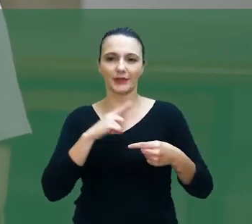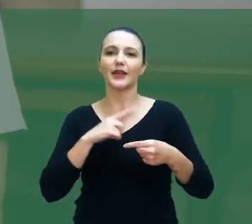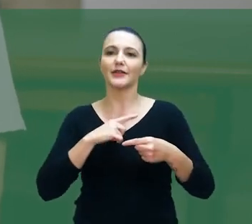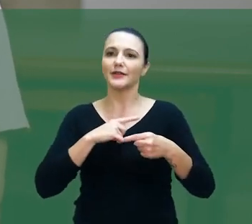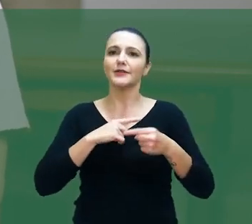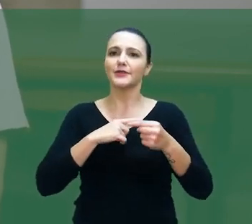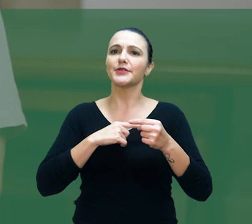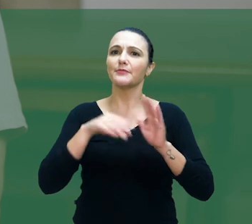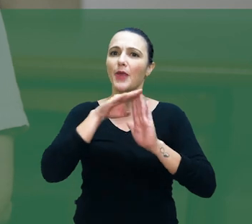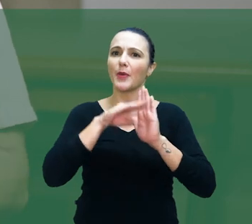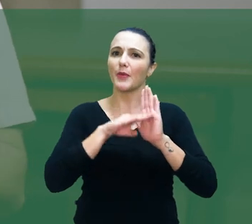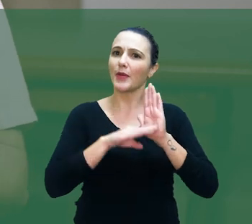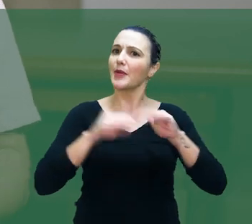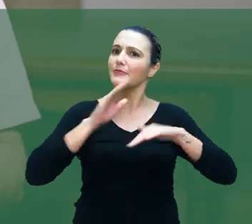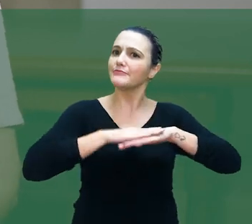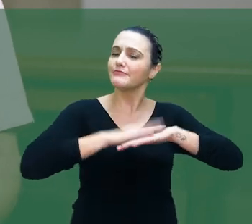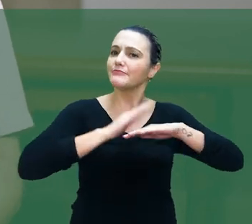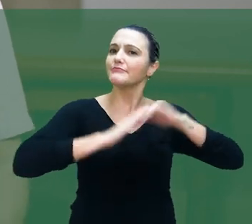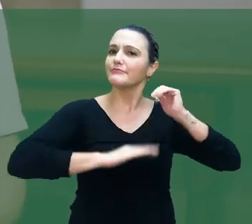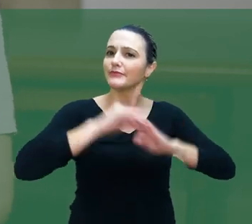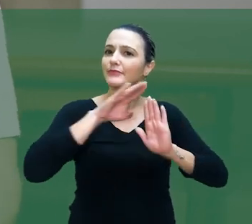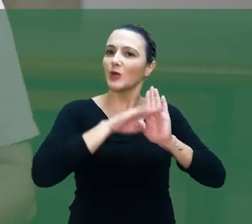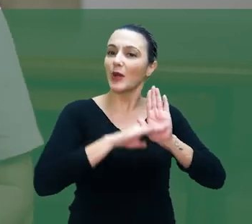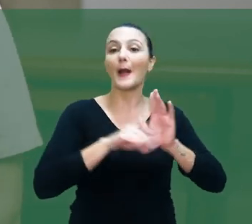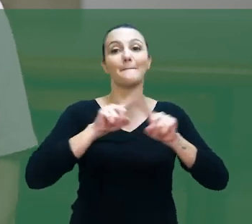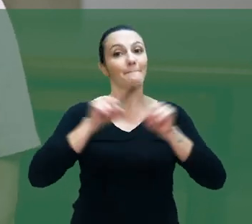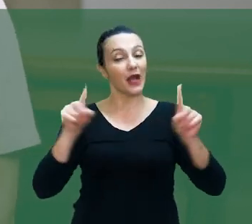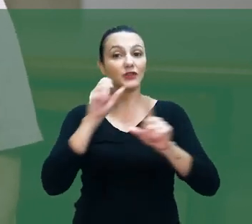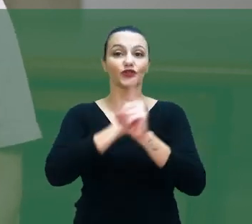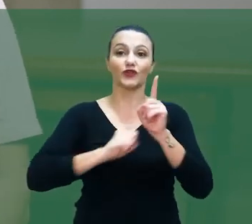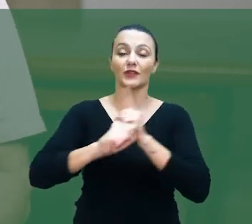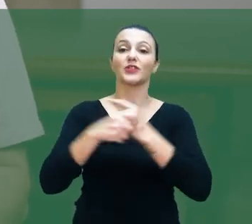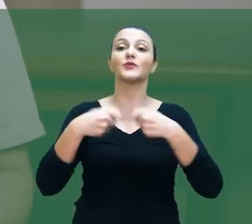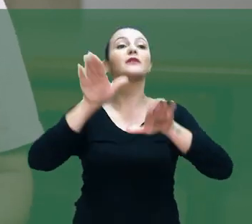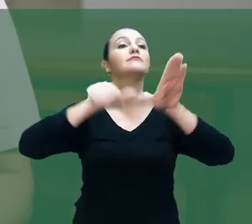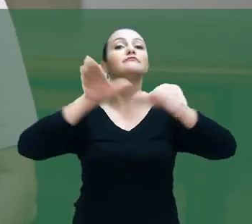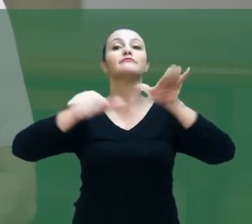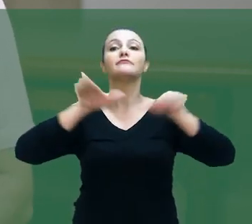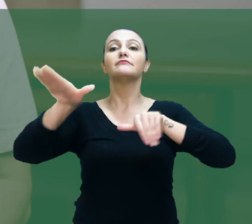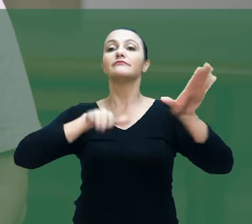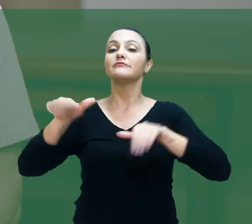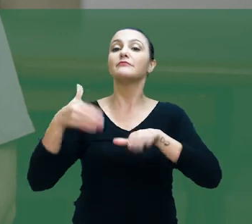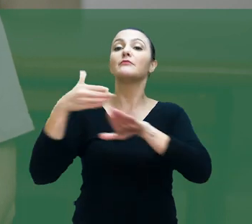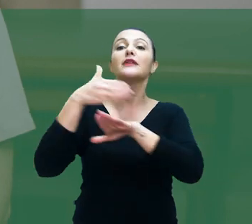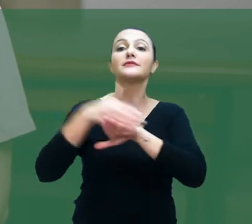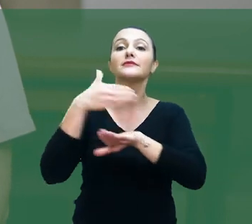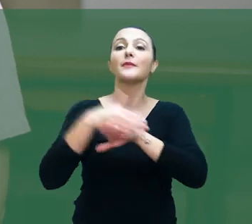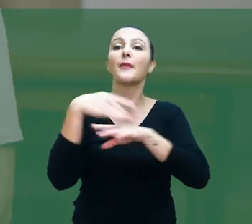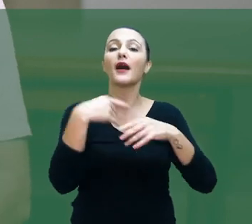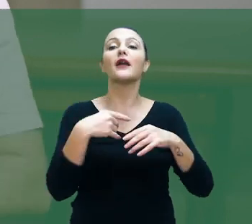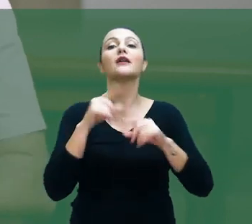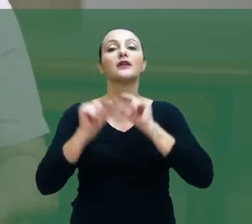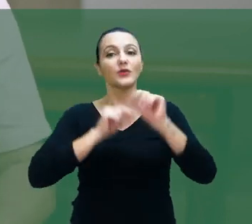um elemento interessante seria dizer que a sociedade deveria ser chamada a participar, as universidades, você tem muito especialista